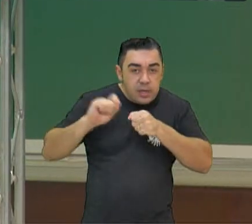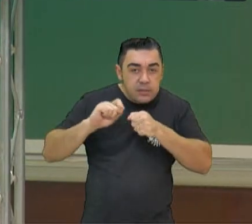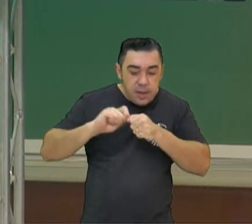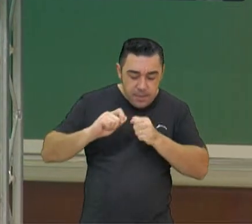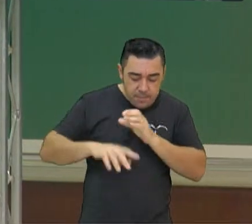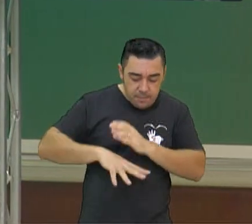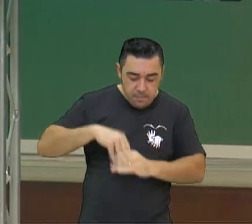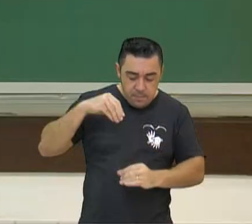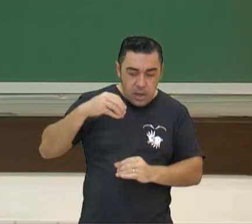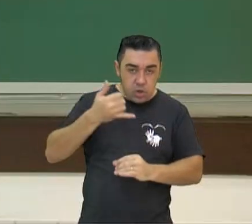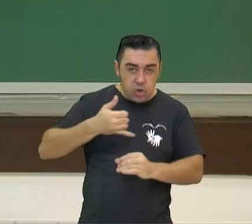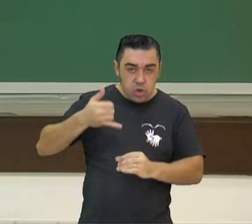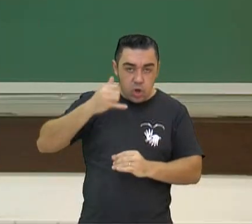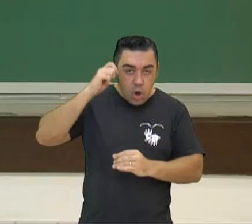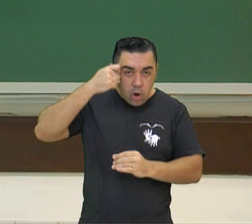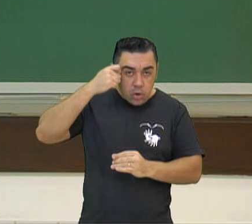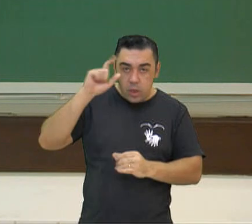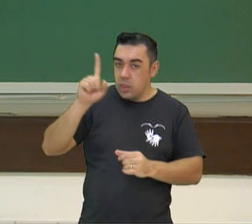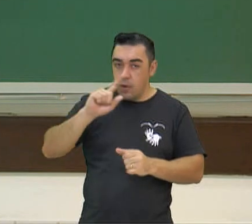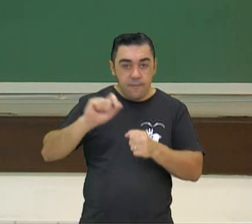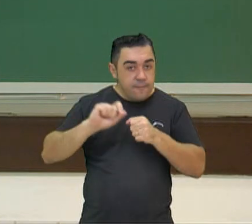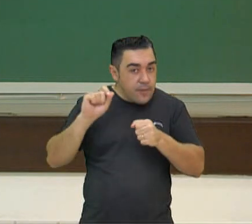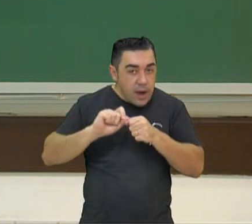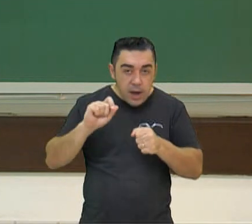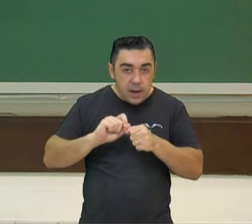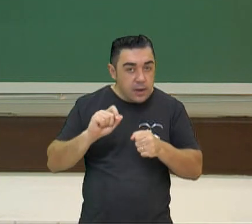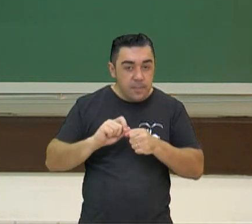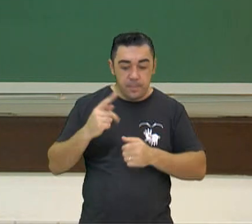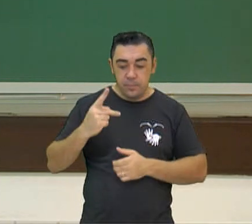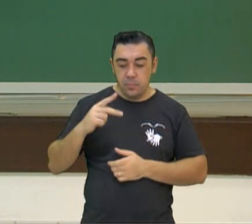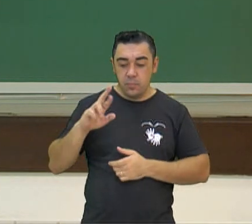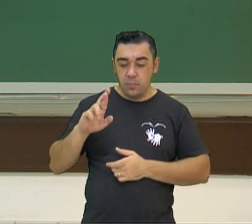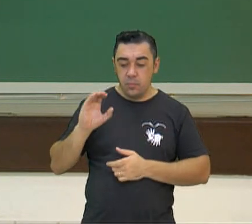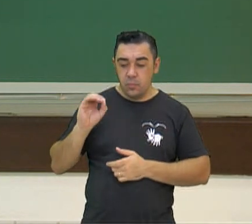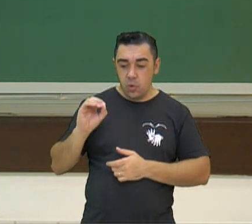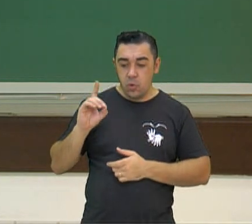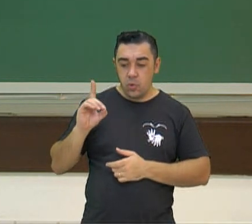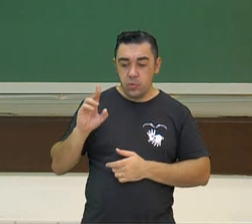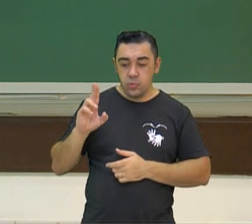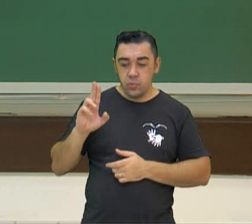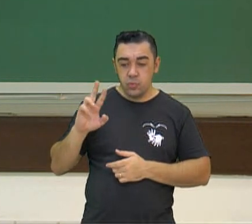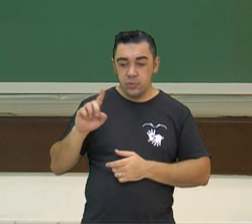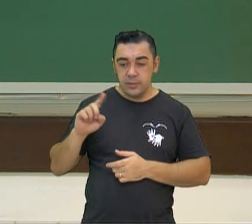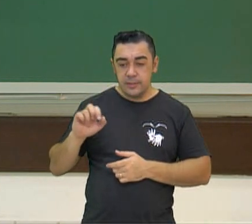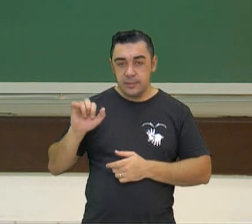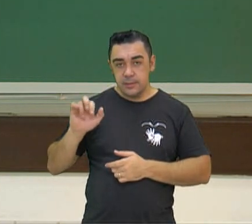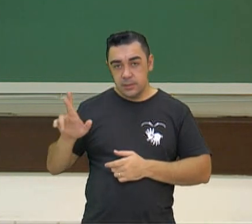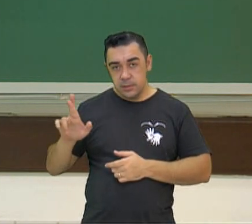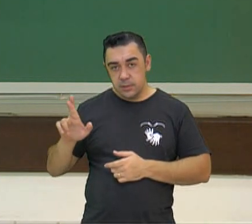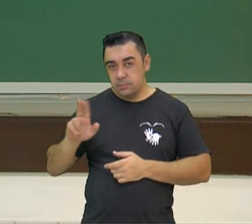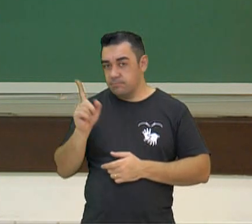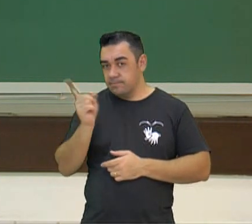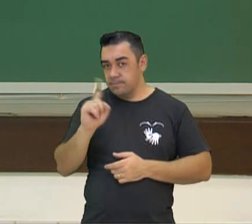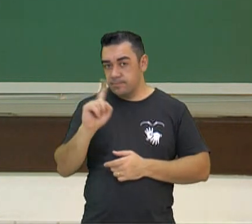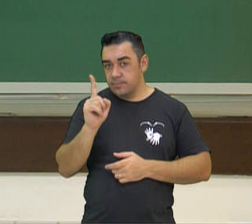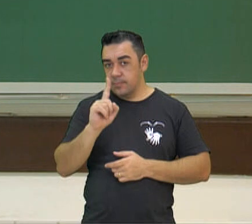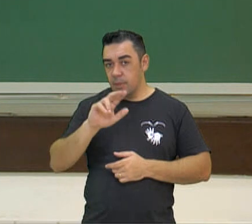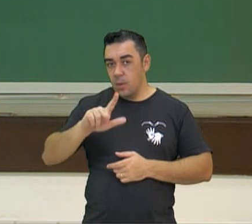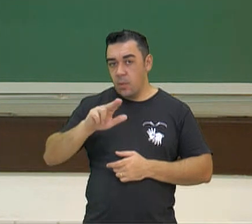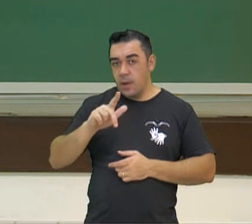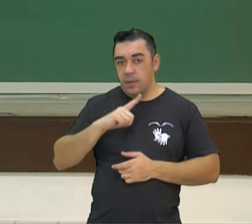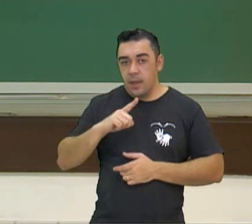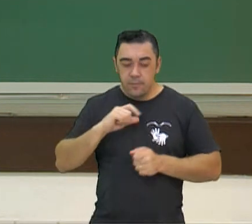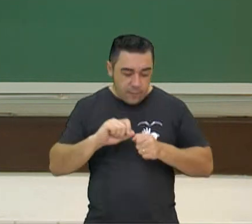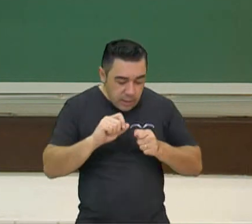petróleo. É um dos grandes erros no nosso jornalismo, na nossa fala. Produção de petróleo. Dá a impressão que alguém